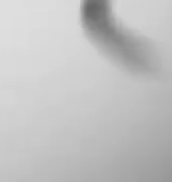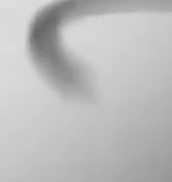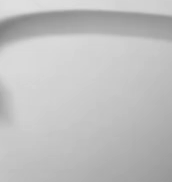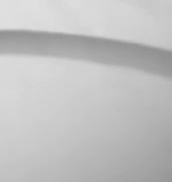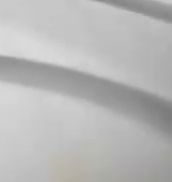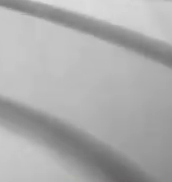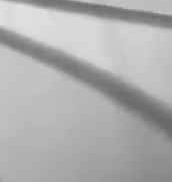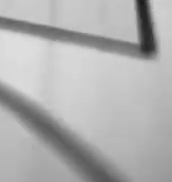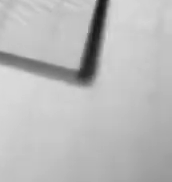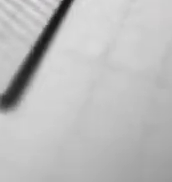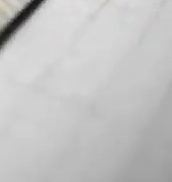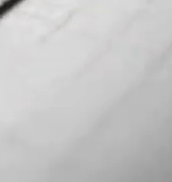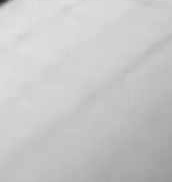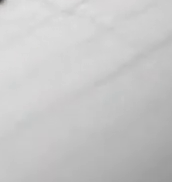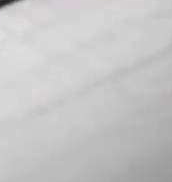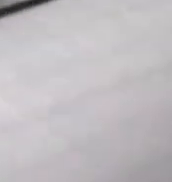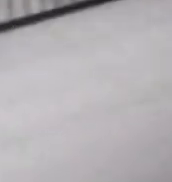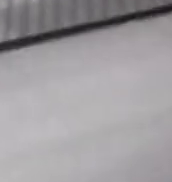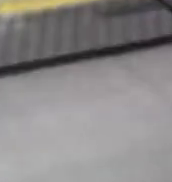E aí